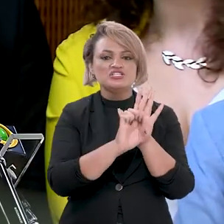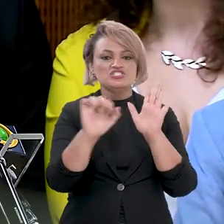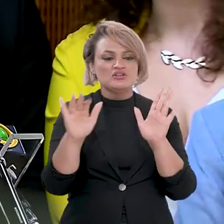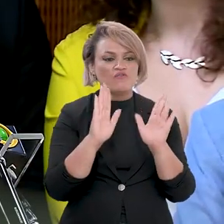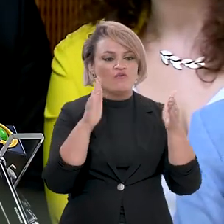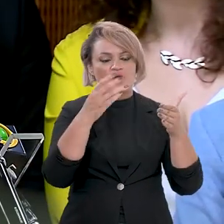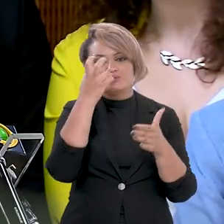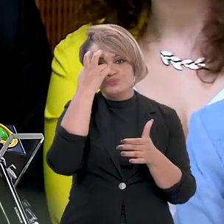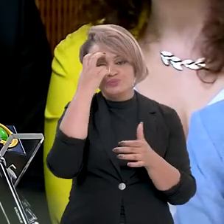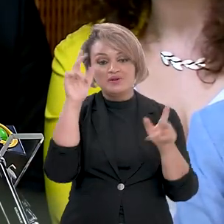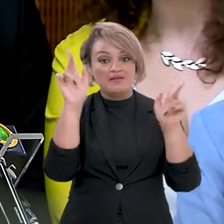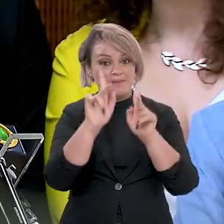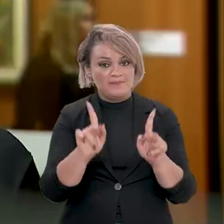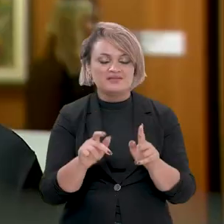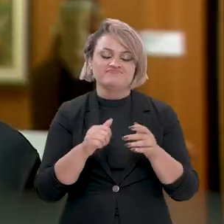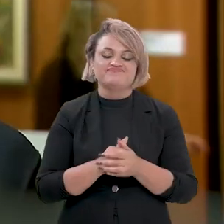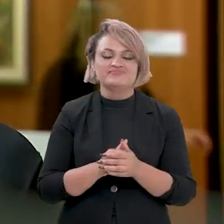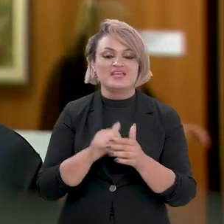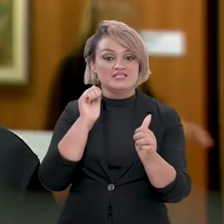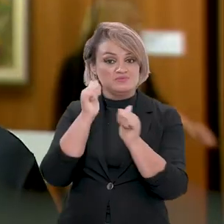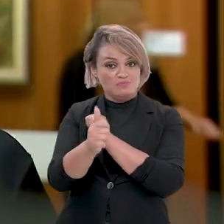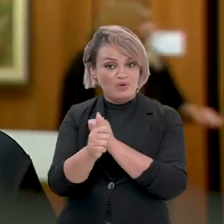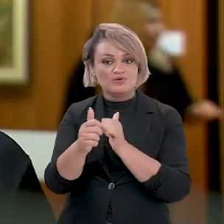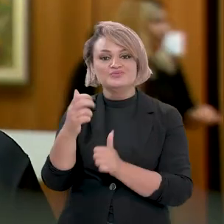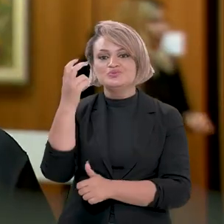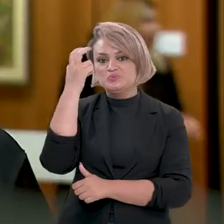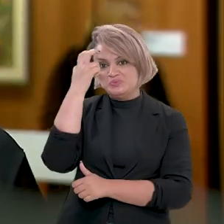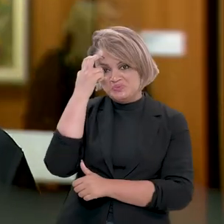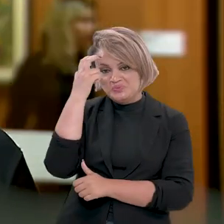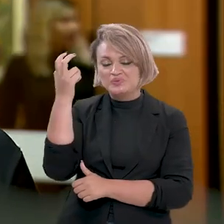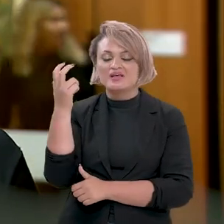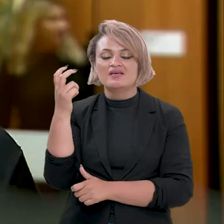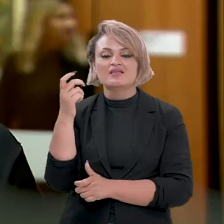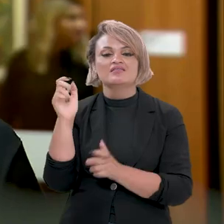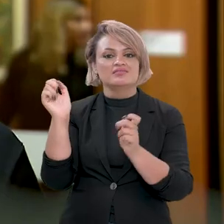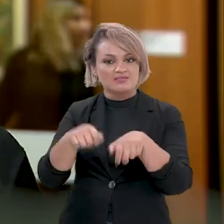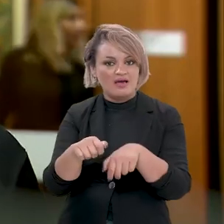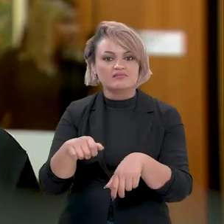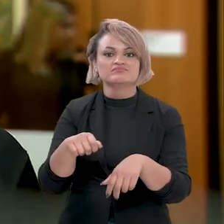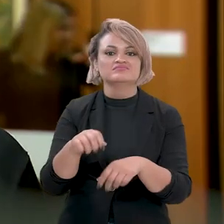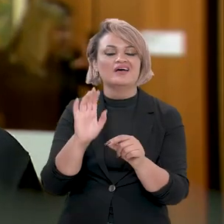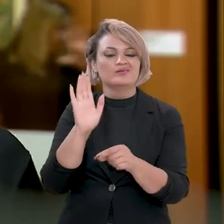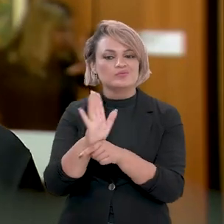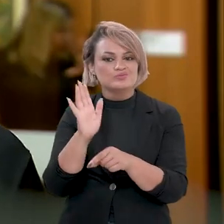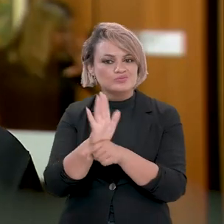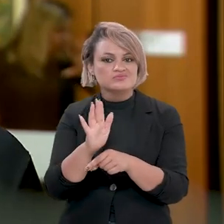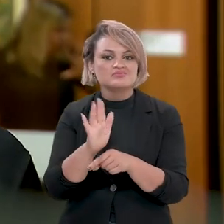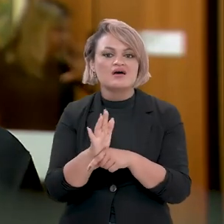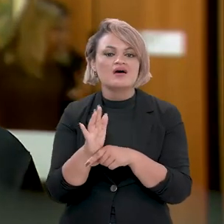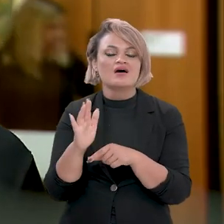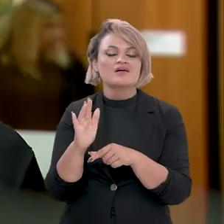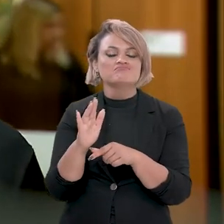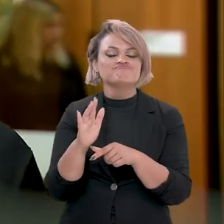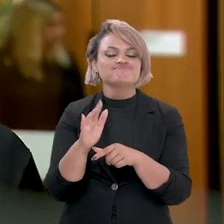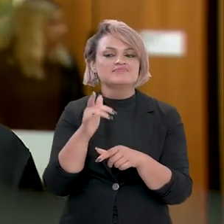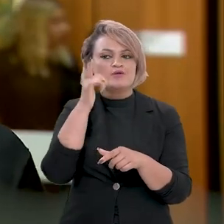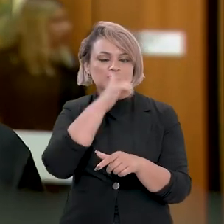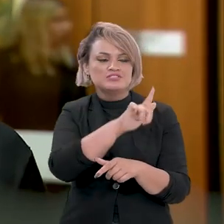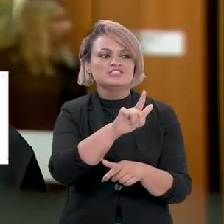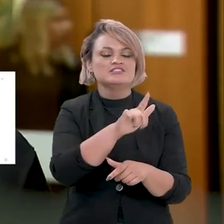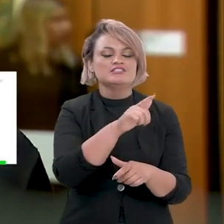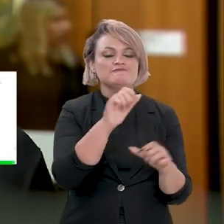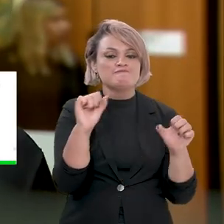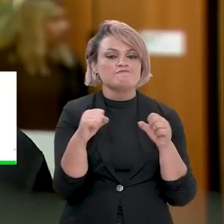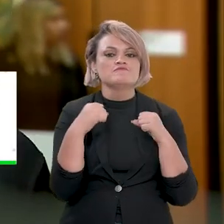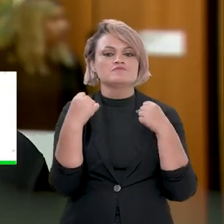editais voltados à cultura da paz. E o esporte e a cultura podem contribuir nessa equação